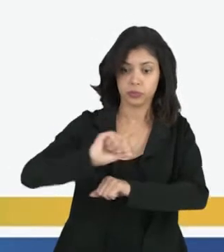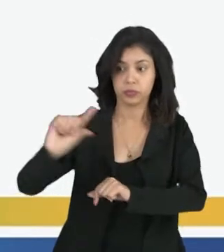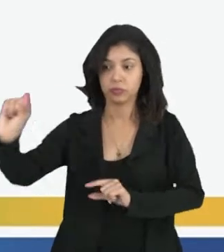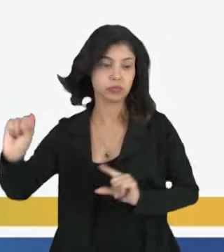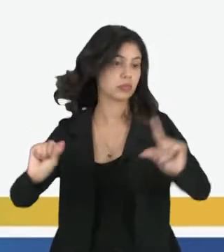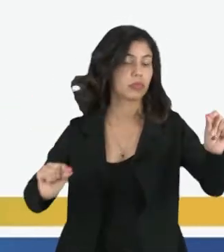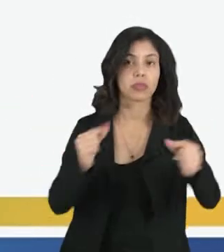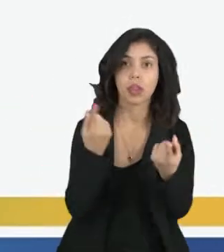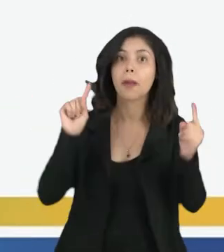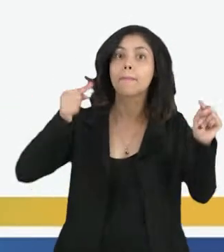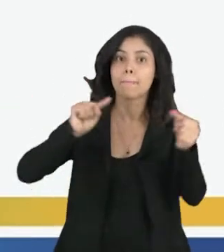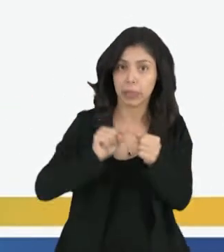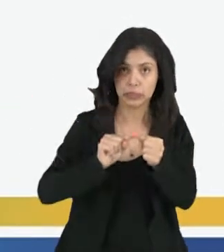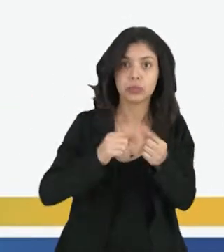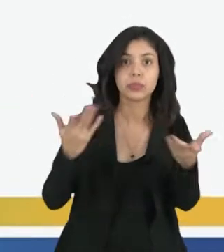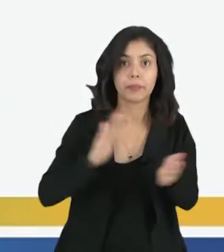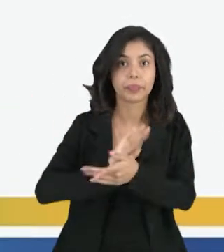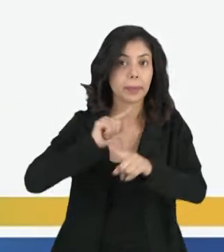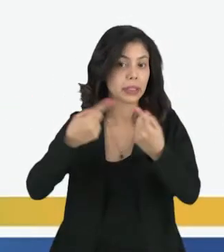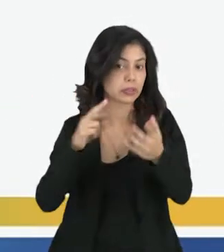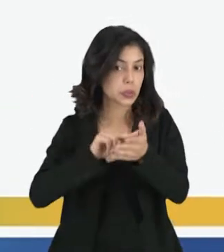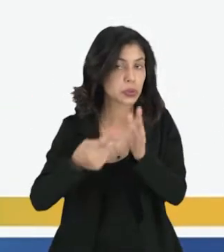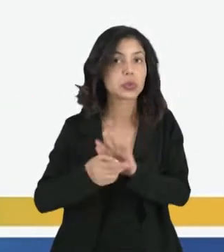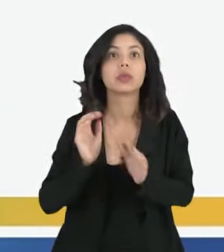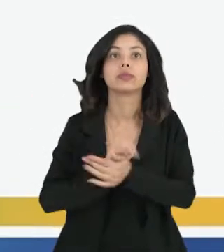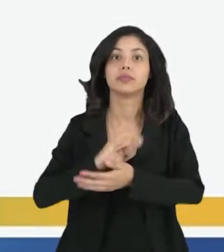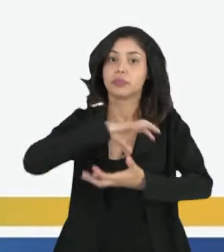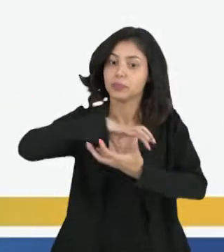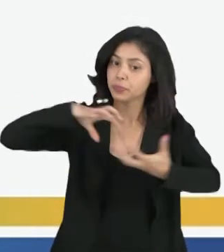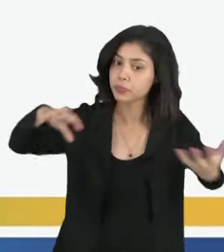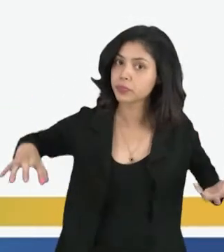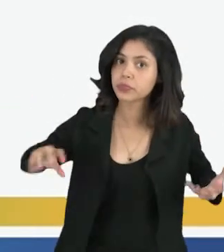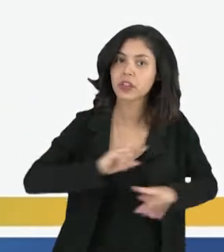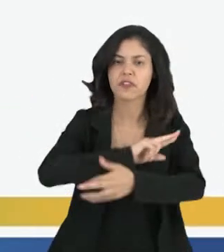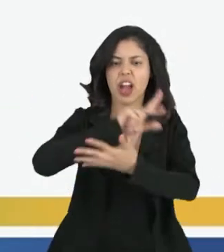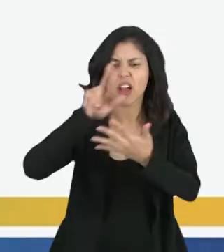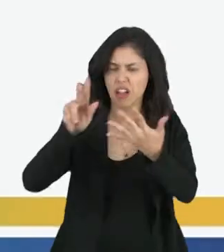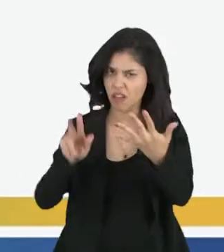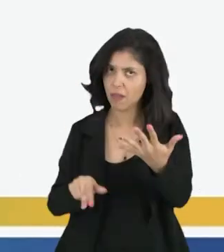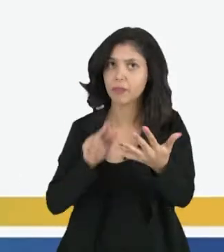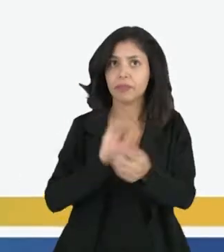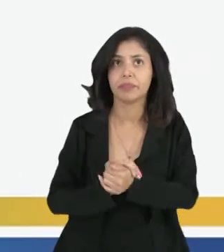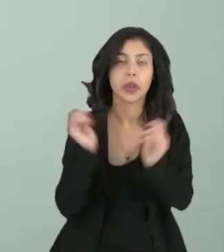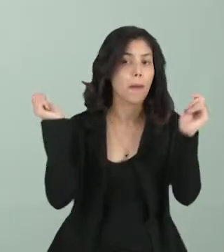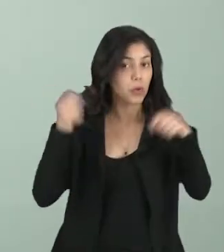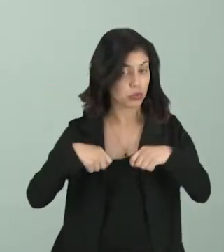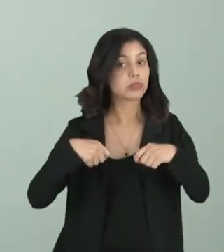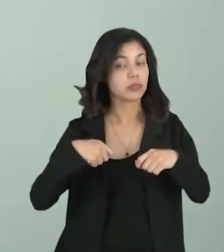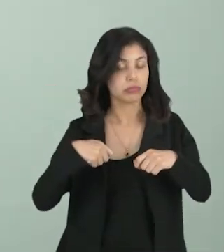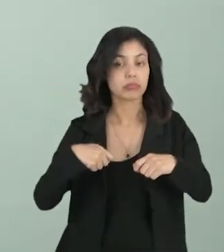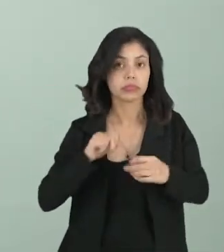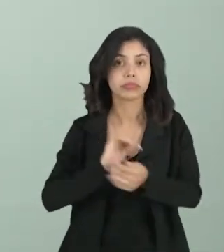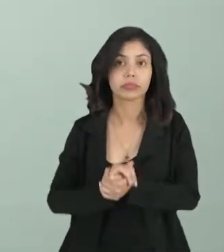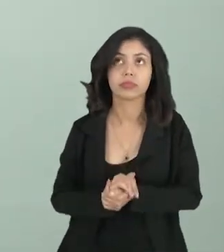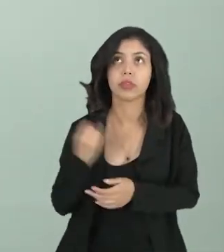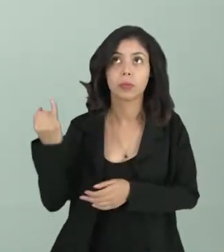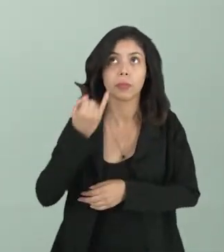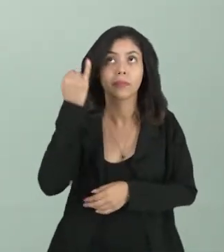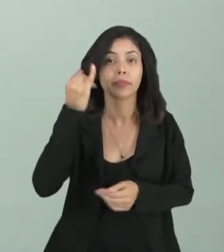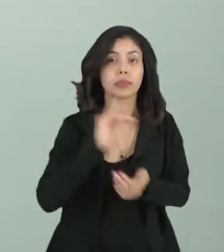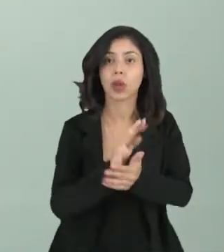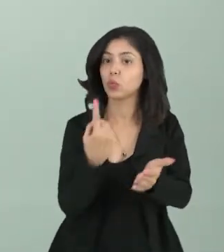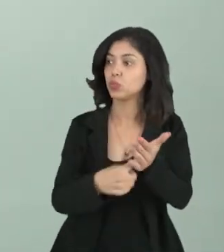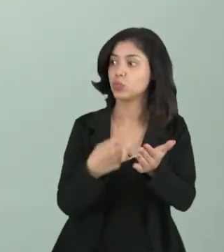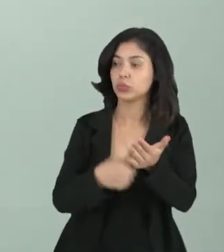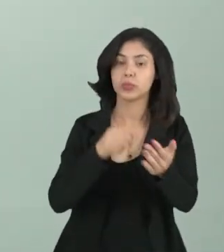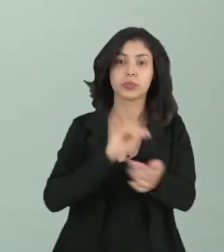é muito perto. Então significa dizer que é um continente que tem uma variedade de possibilidades, inclusive pela